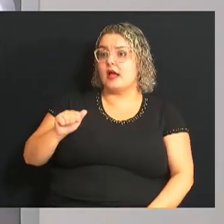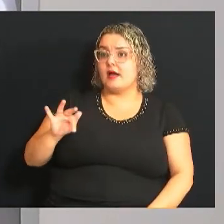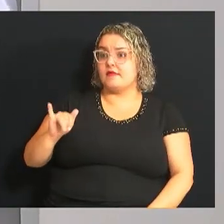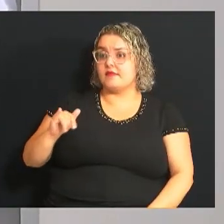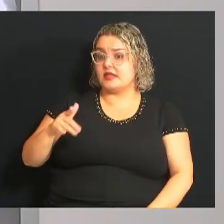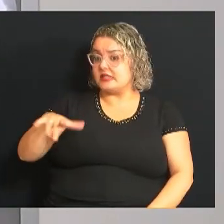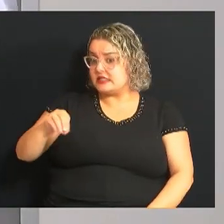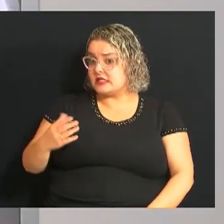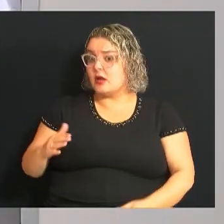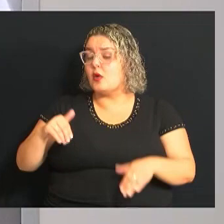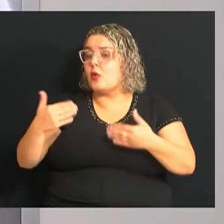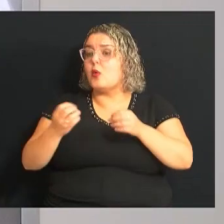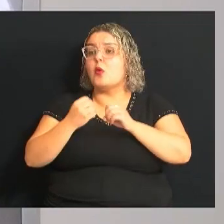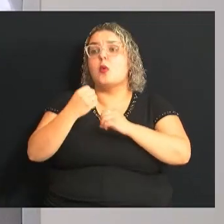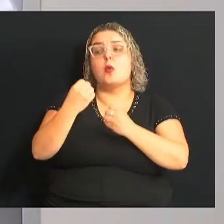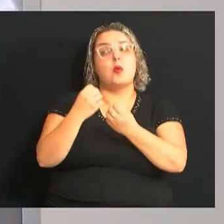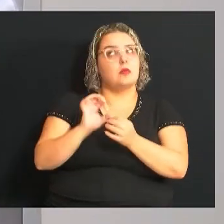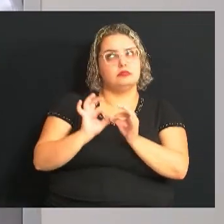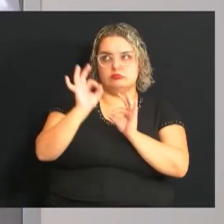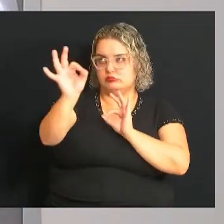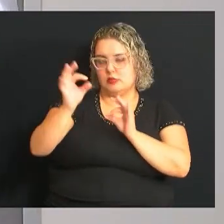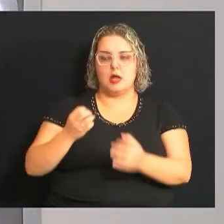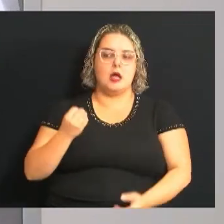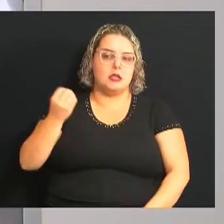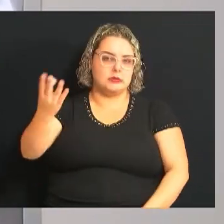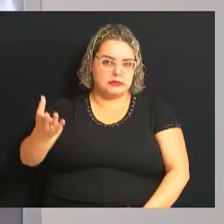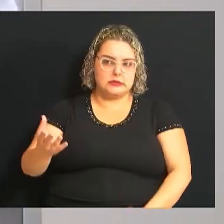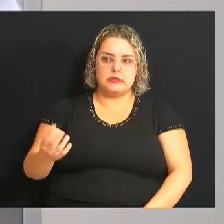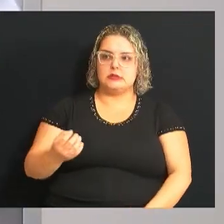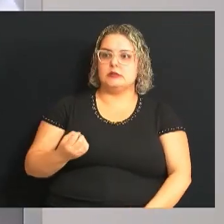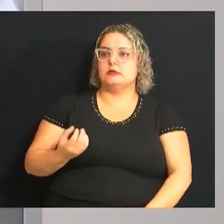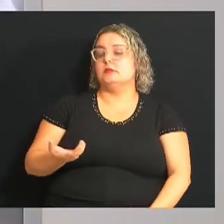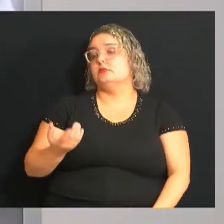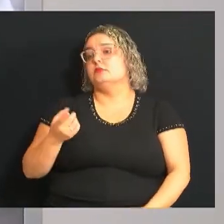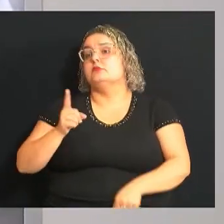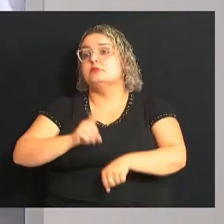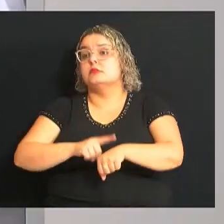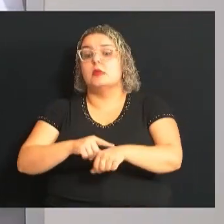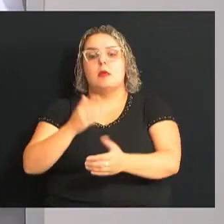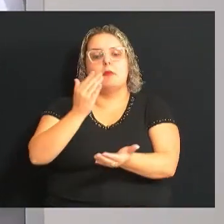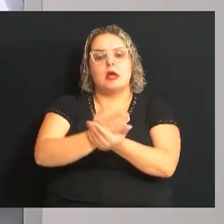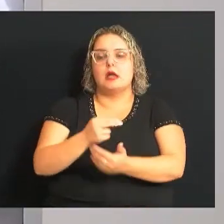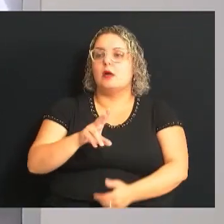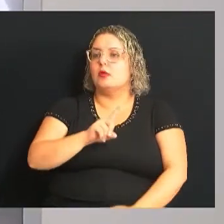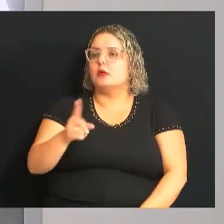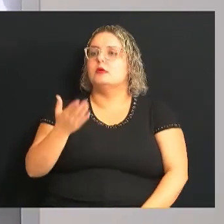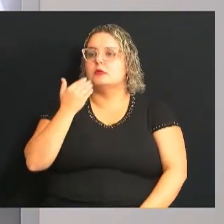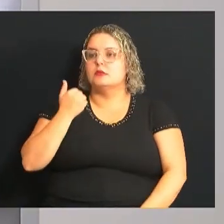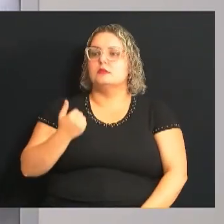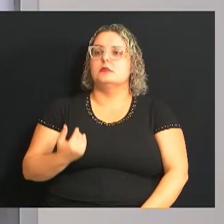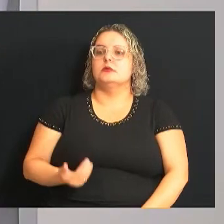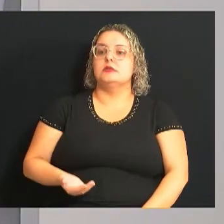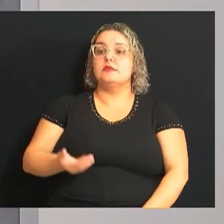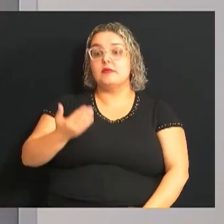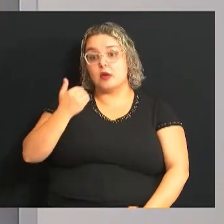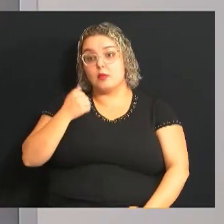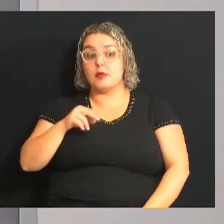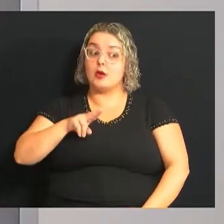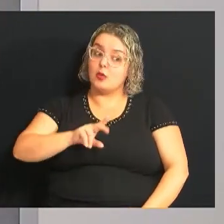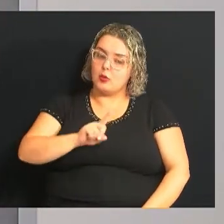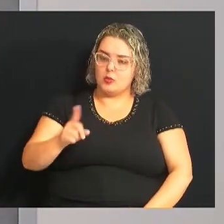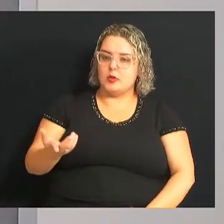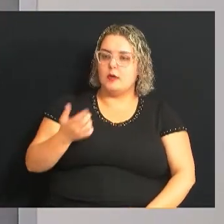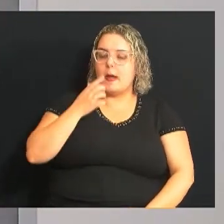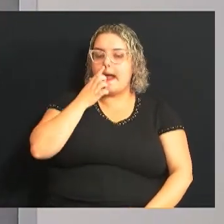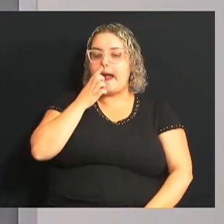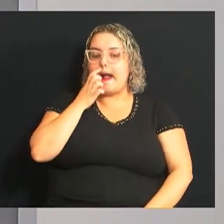a distância da viagem, se você vai ter que parar, se não, a questão de alimentação, se ele vai ficar em jejum ou não. Então,